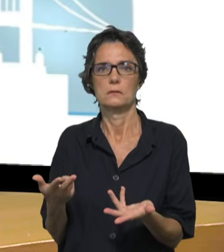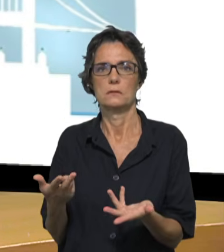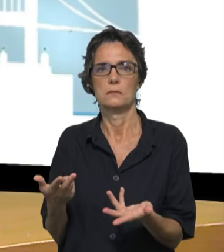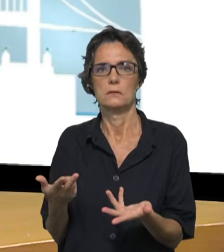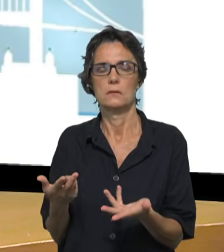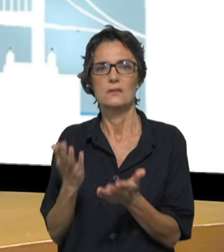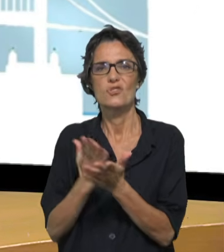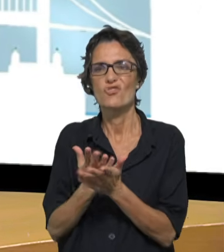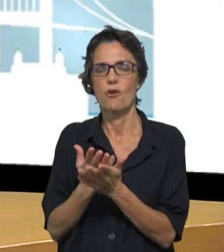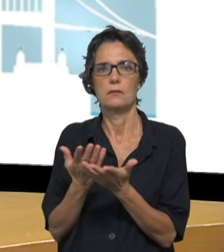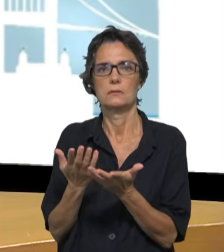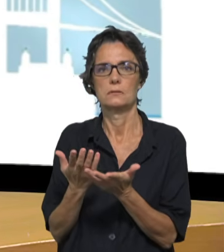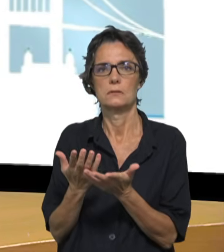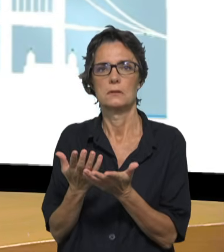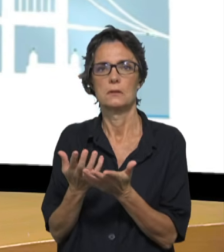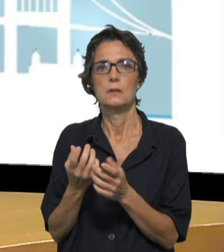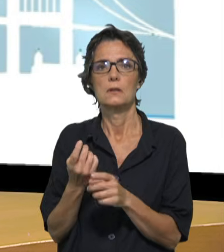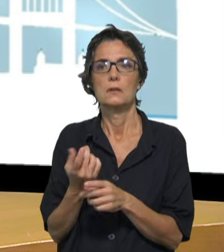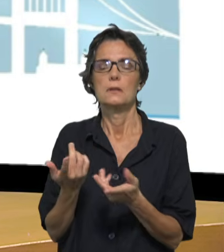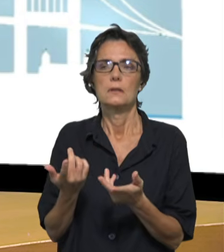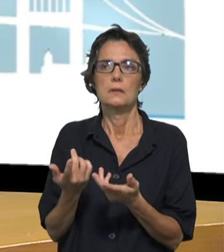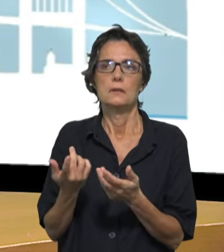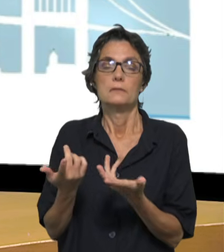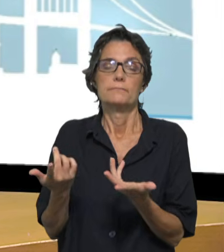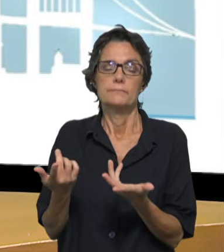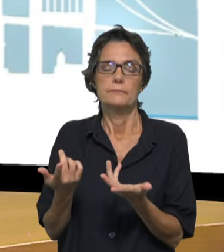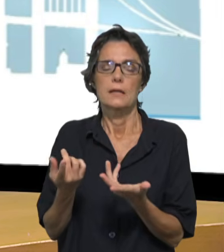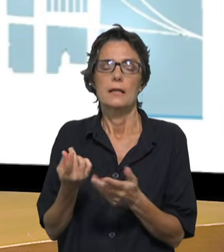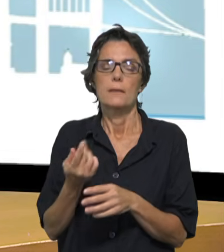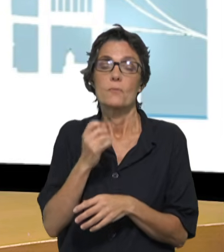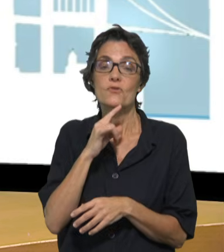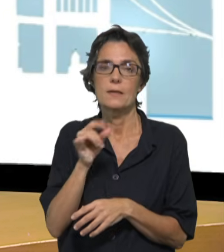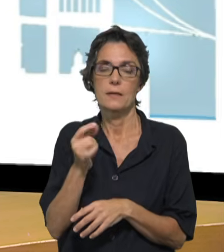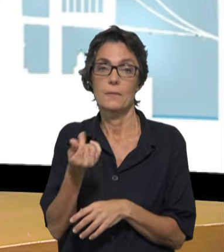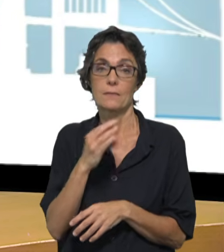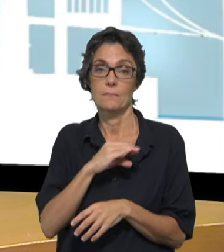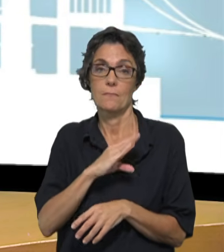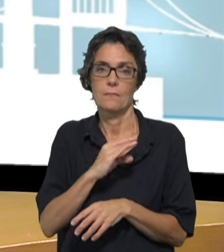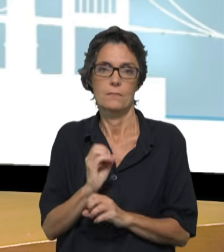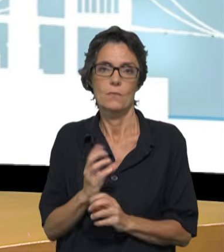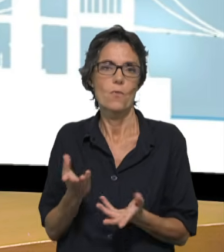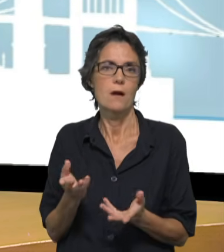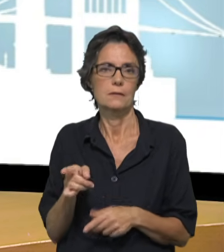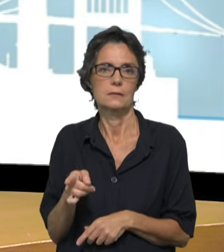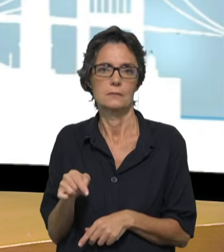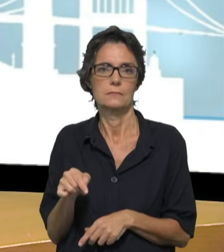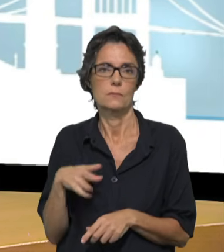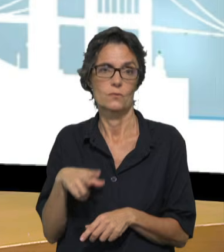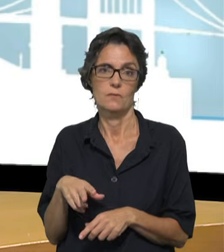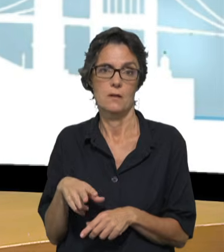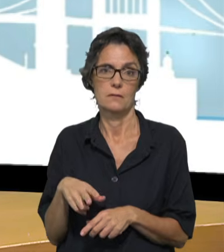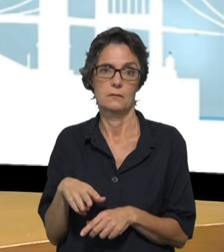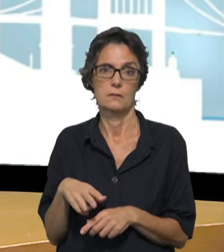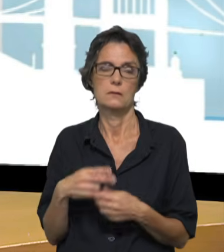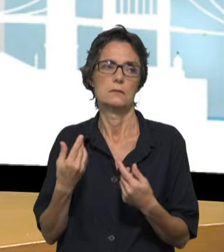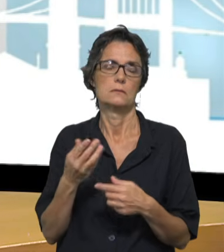Sobretudo porque não há capacidade para pagar mais. Mas, se este verão, se este verão,